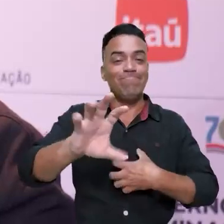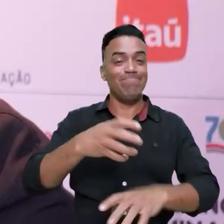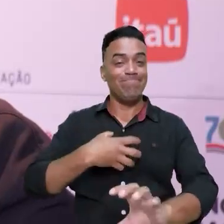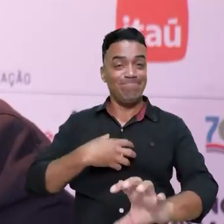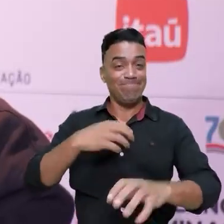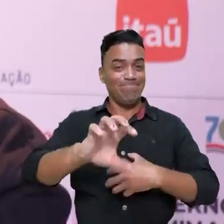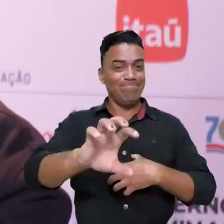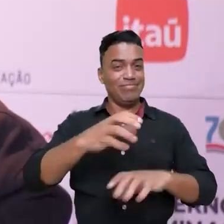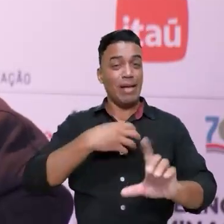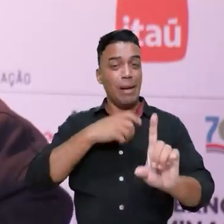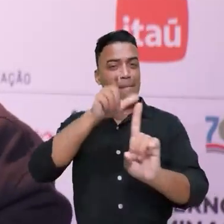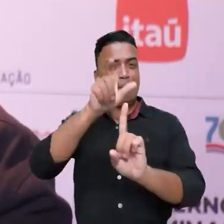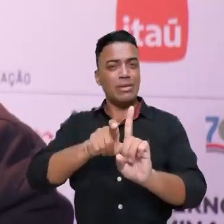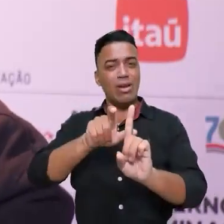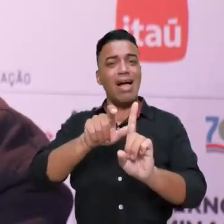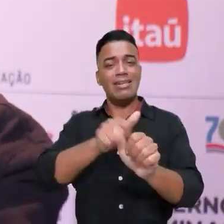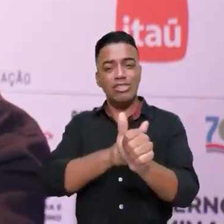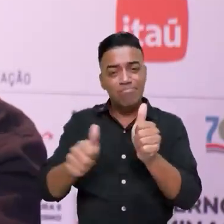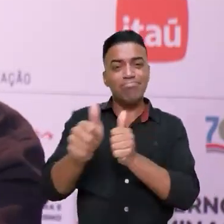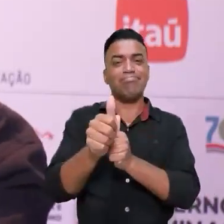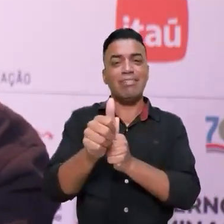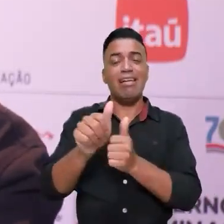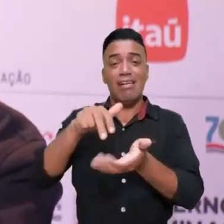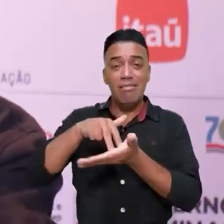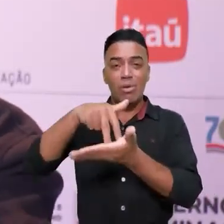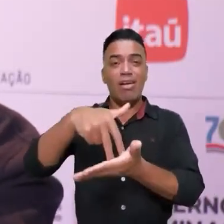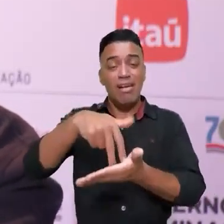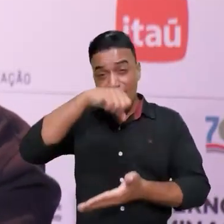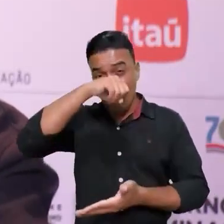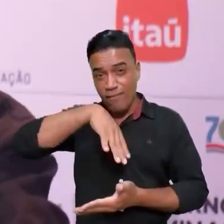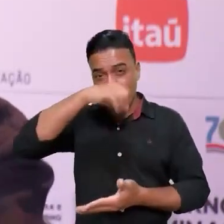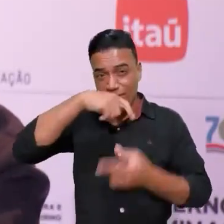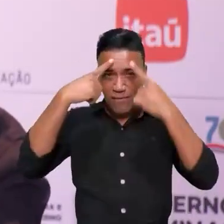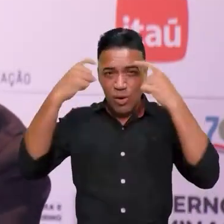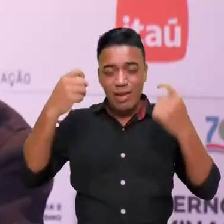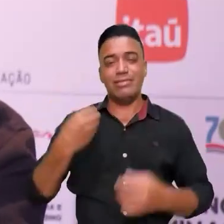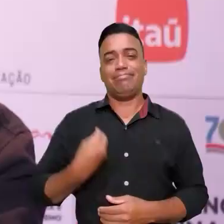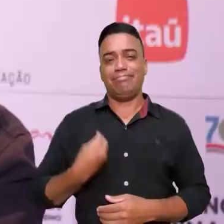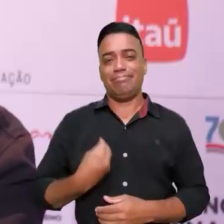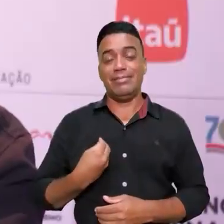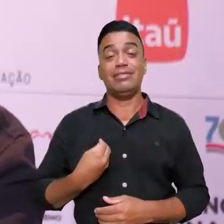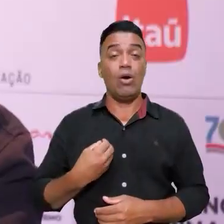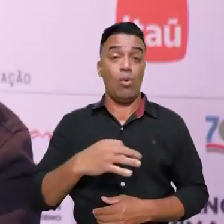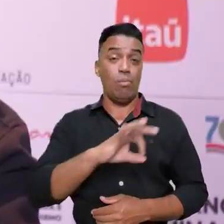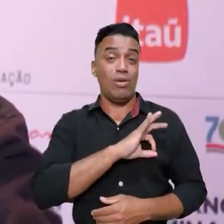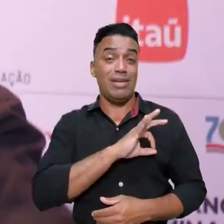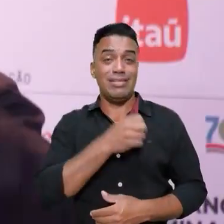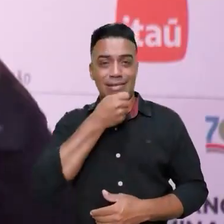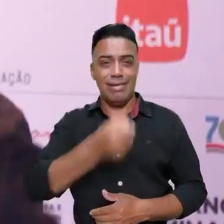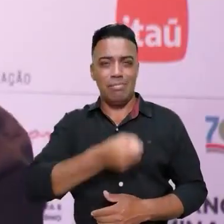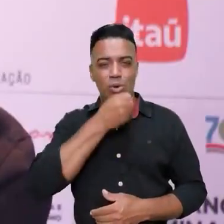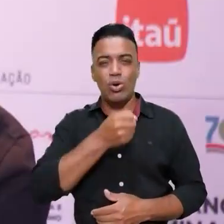empatia. As personagens, as protagonistas e essa questão da violência está mesmo muito presente. Como repórter de polícia,